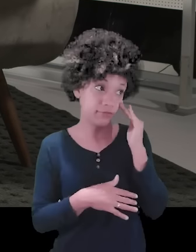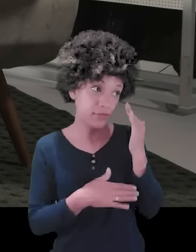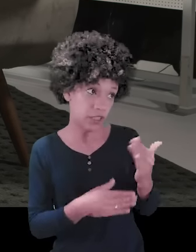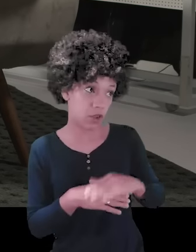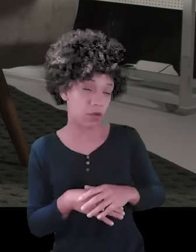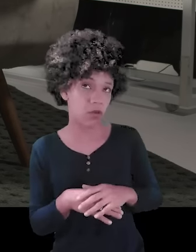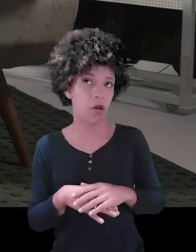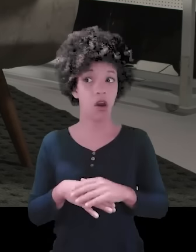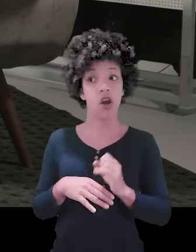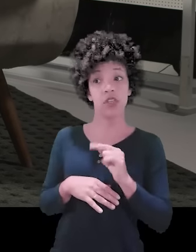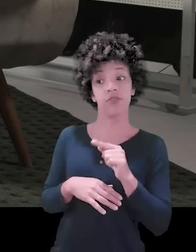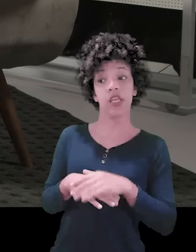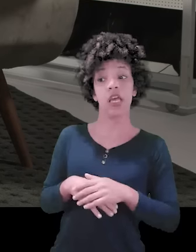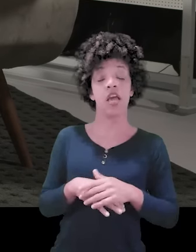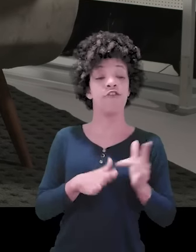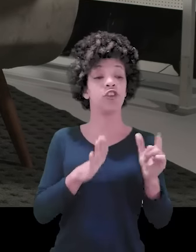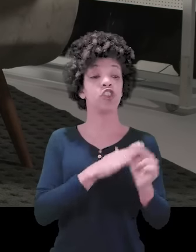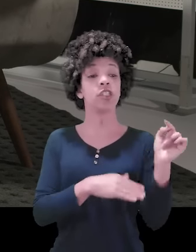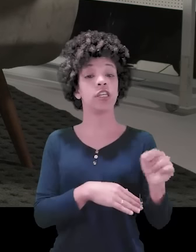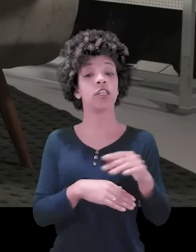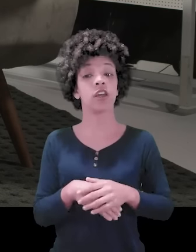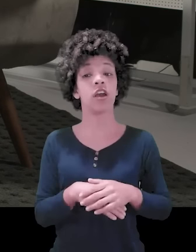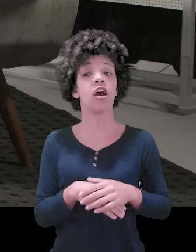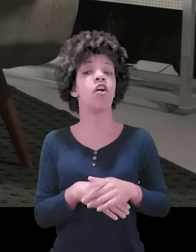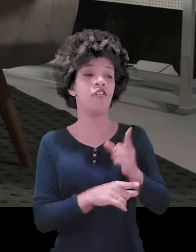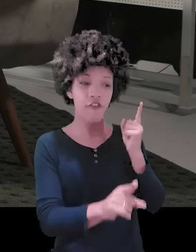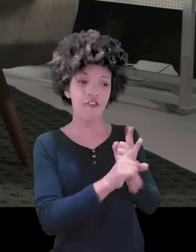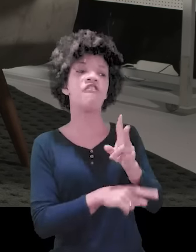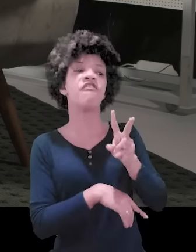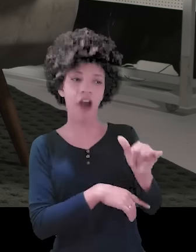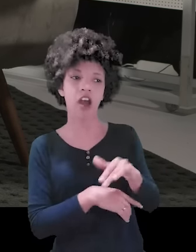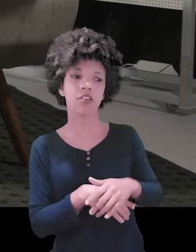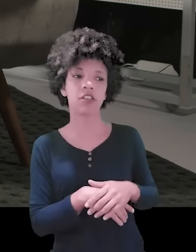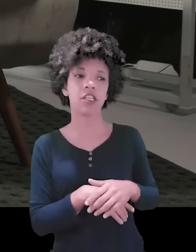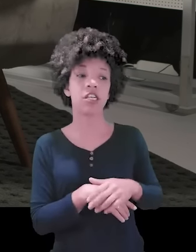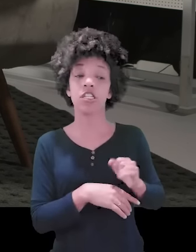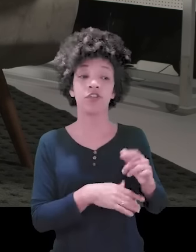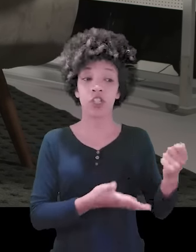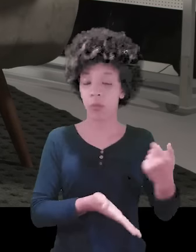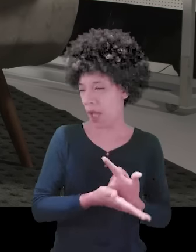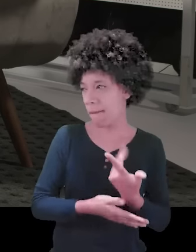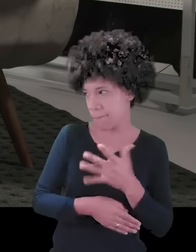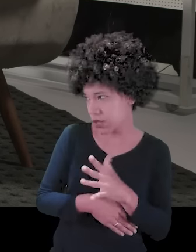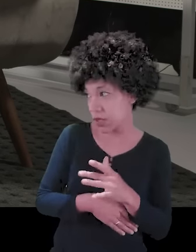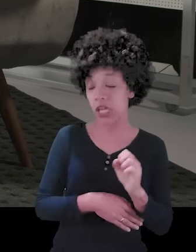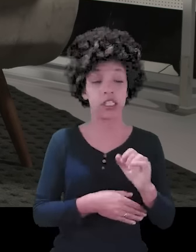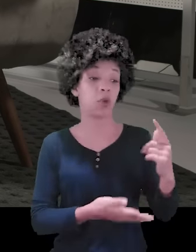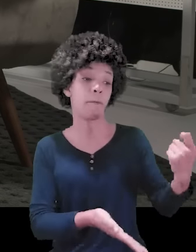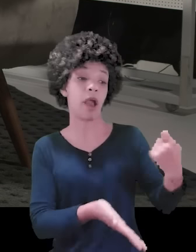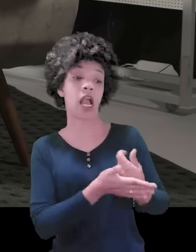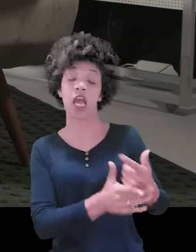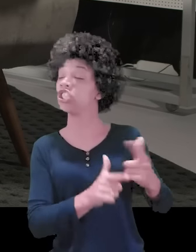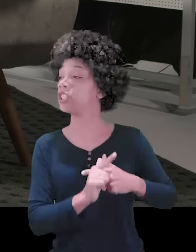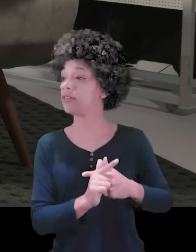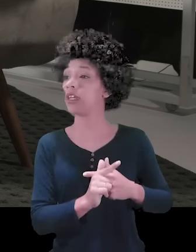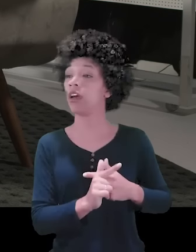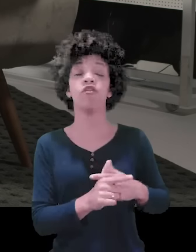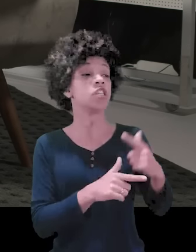esse Ó você sair daqui a gente vai se encontrar quando você não me paga mas se você não pagar você